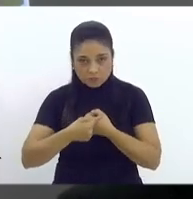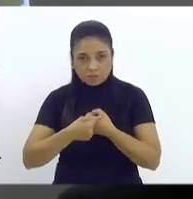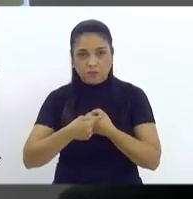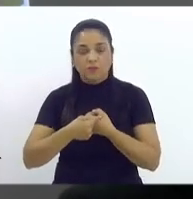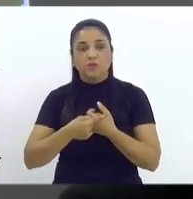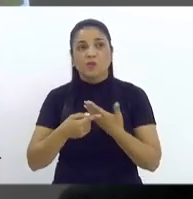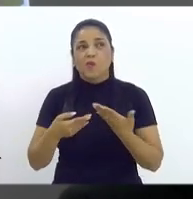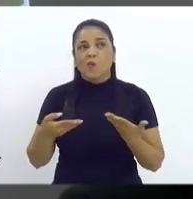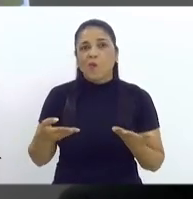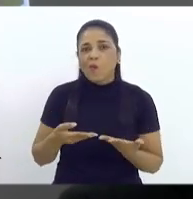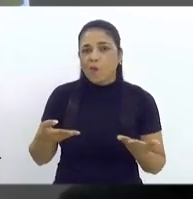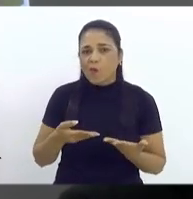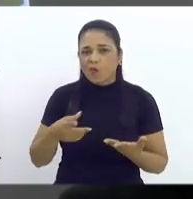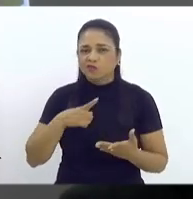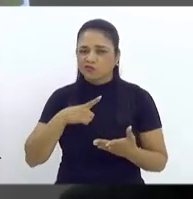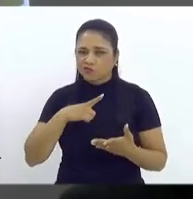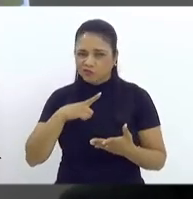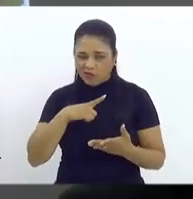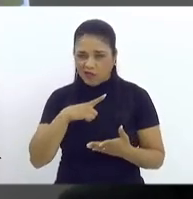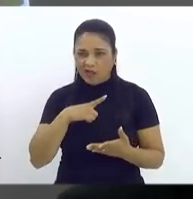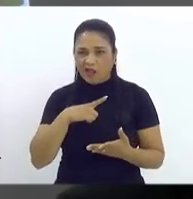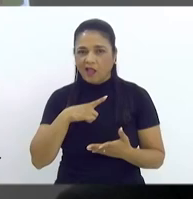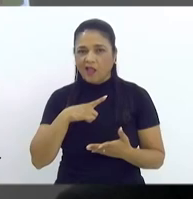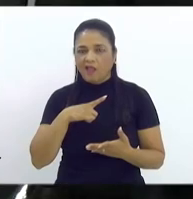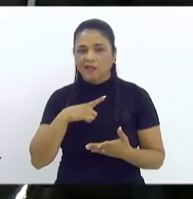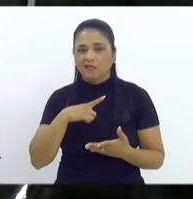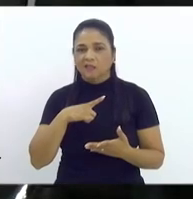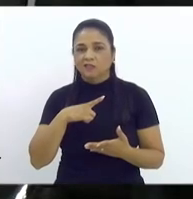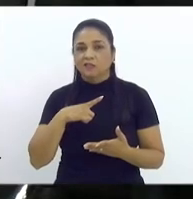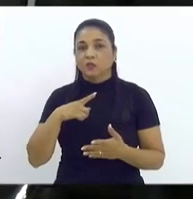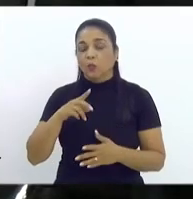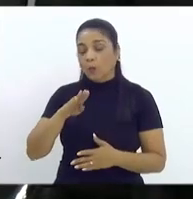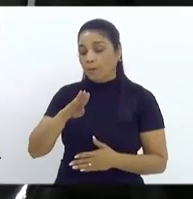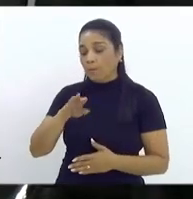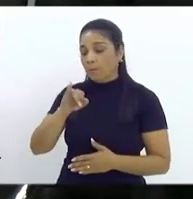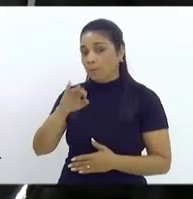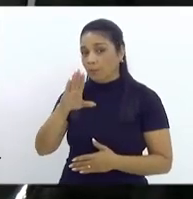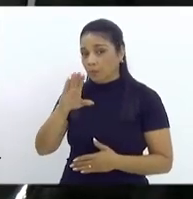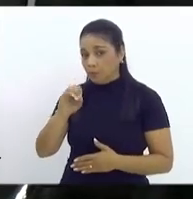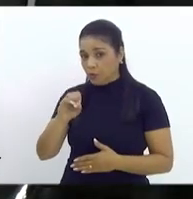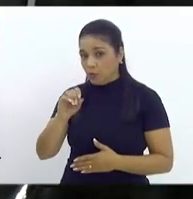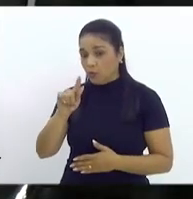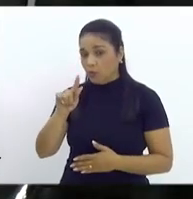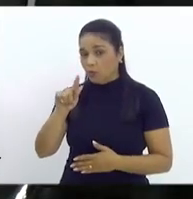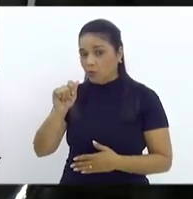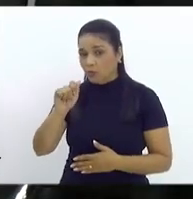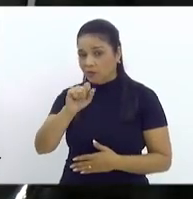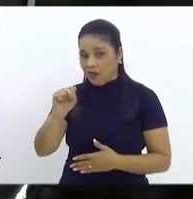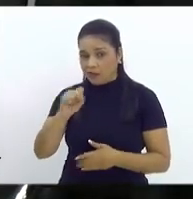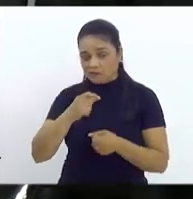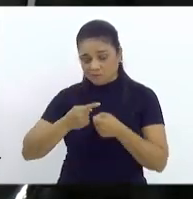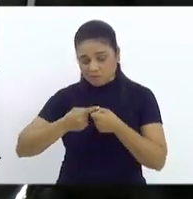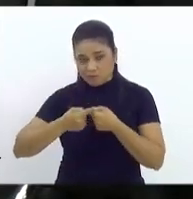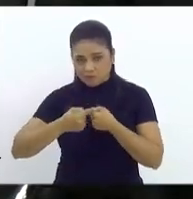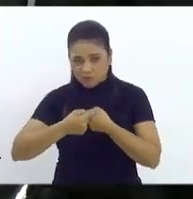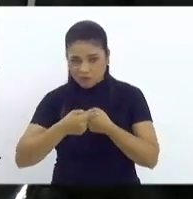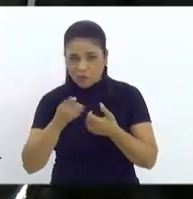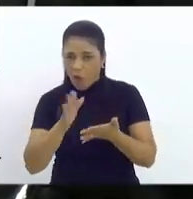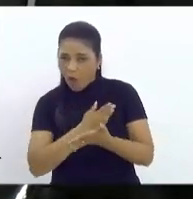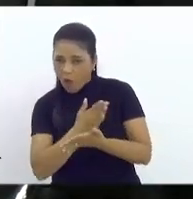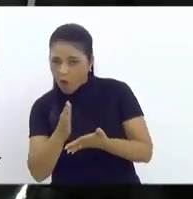hoje têm com os resíduos, é a geração do biogás. Hoje, alguns municípios têm